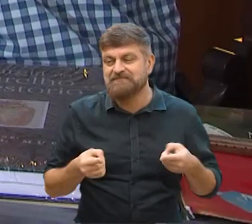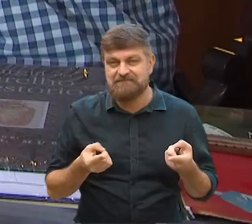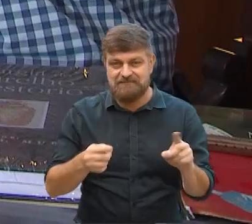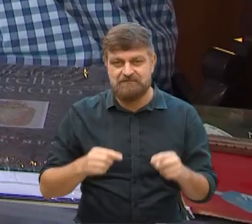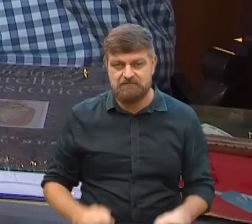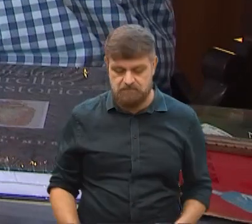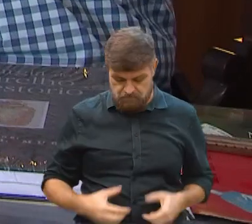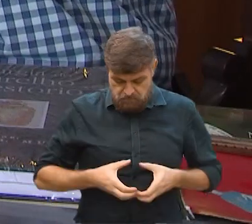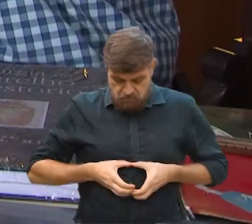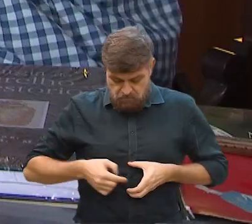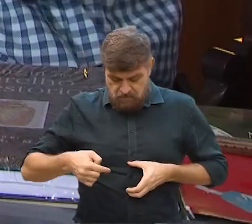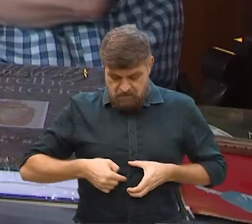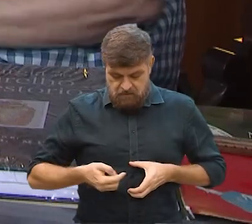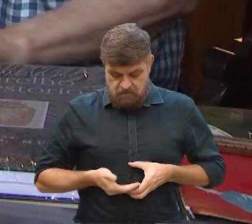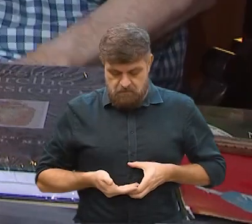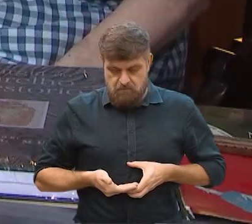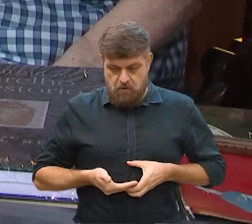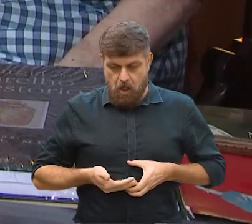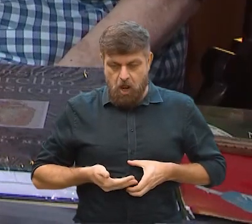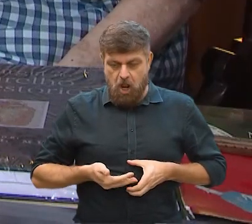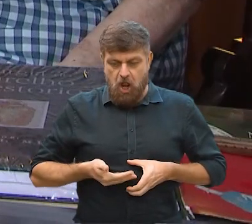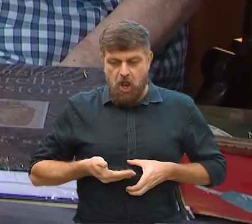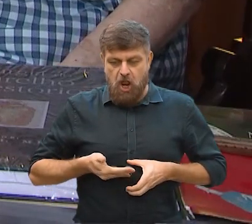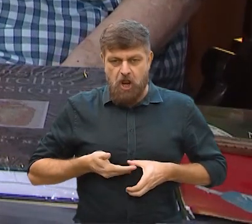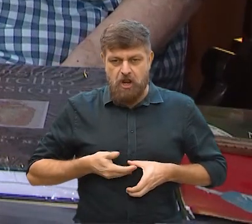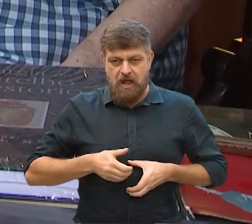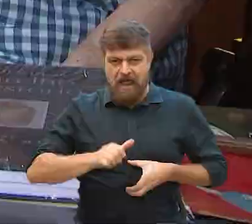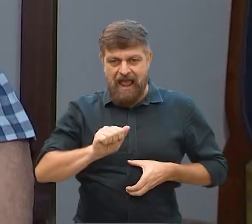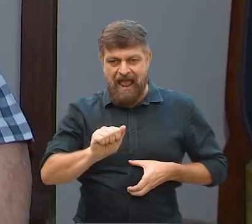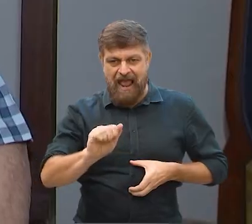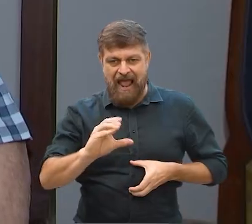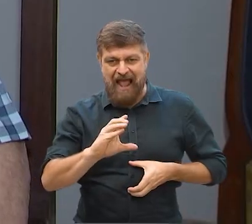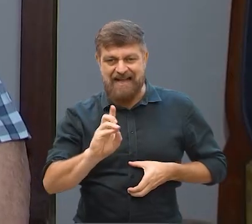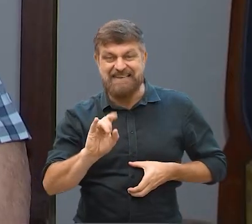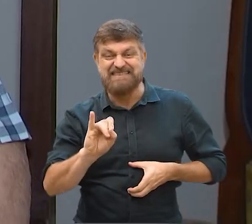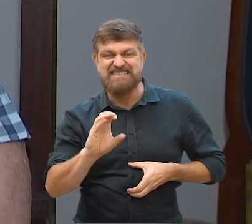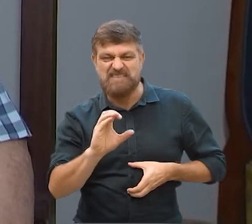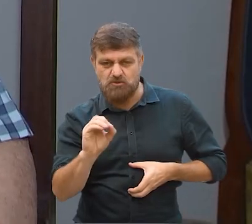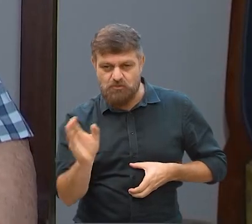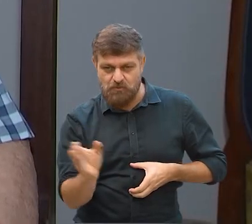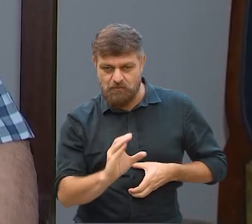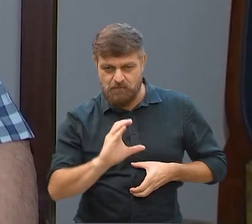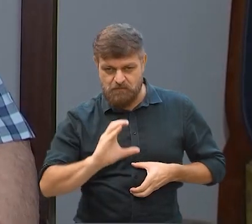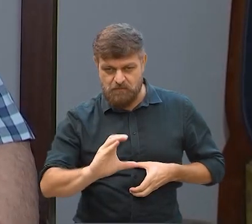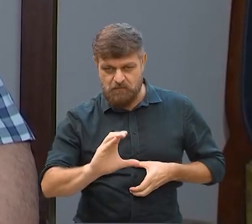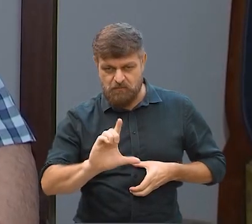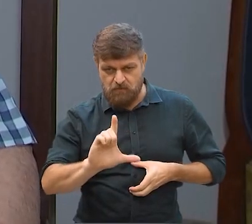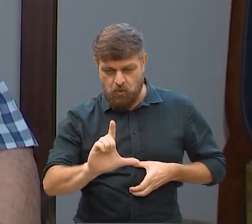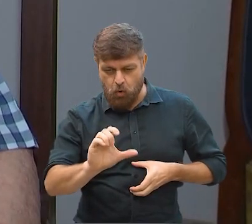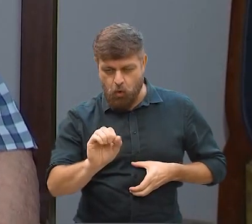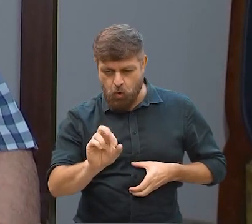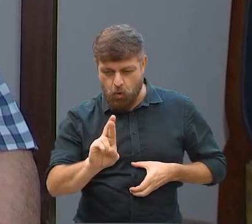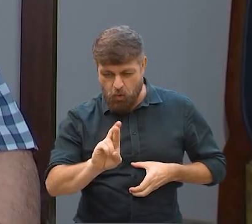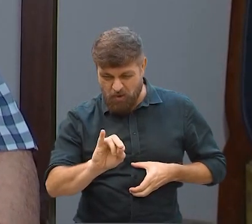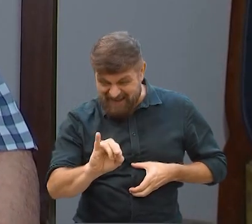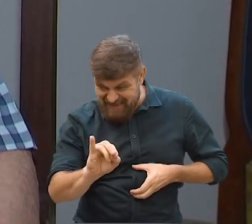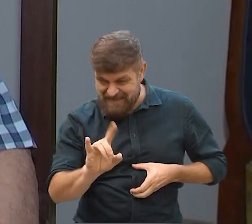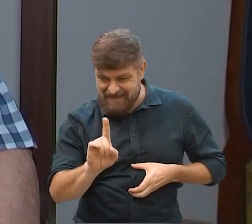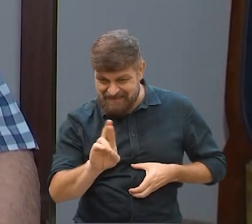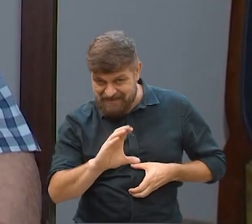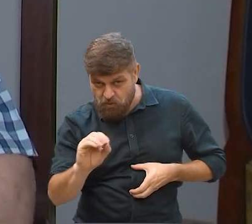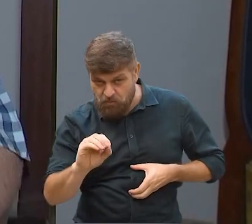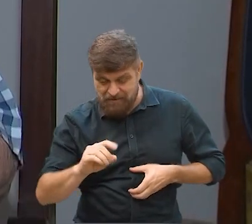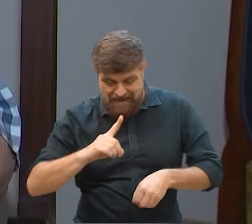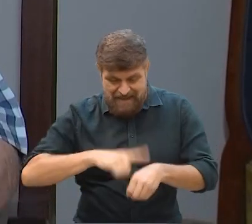O ácido clorídrico do estômago vai lá em cima. Então, na hora da alimentação, principalmente das duas